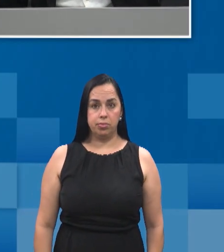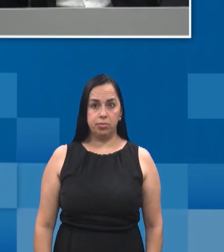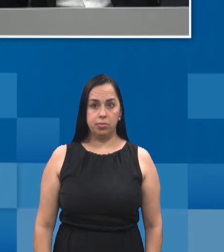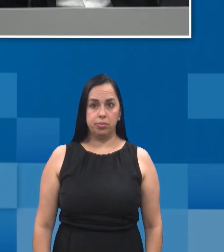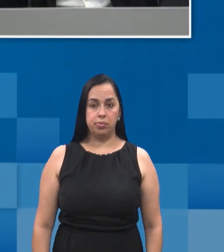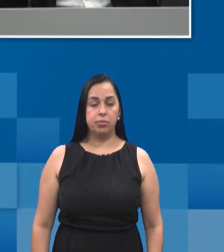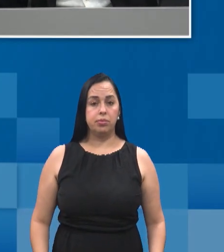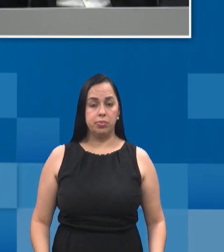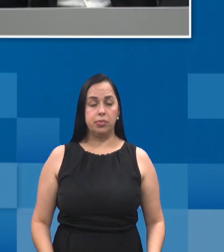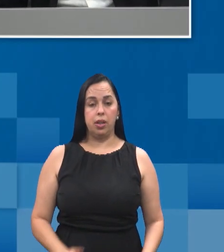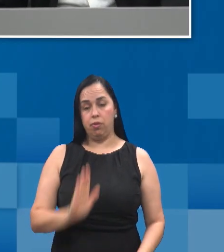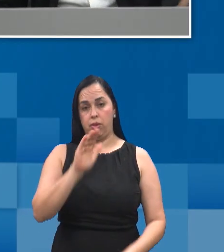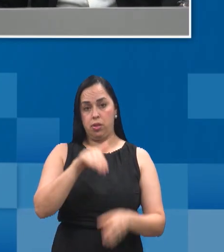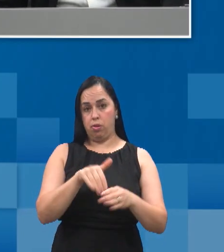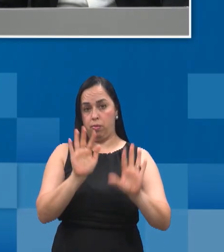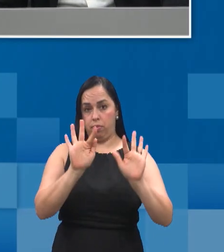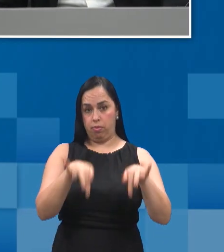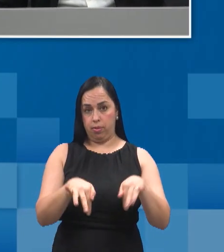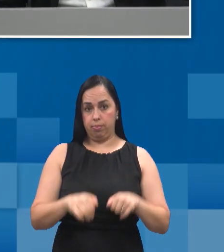Encerrada a votação.